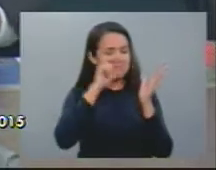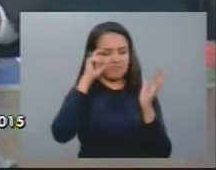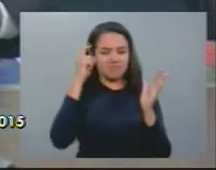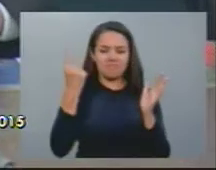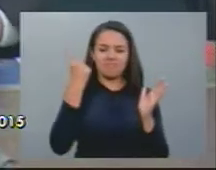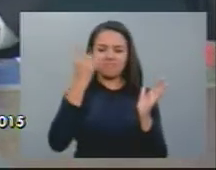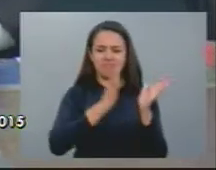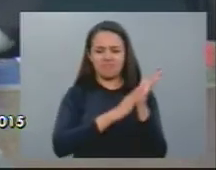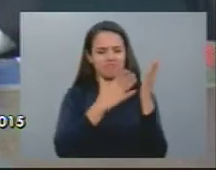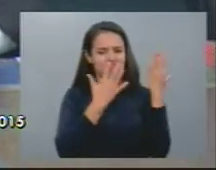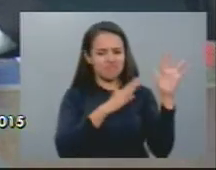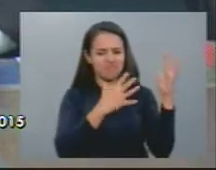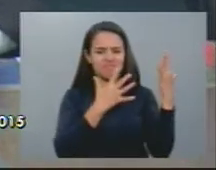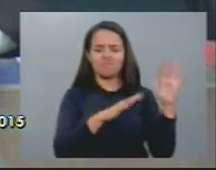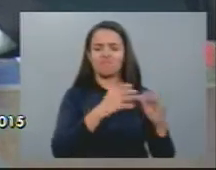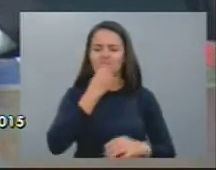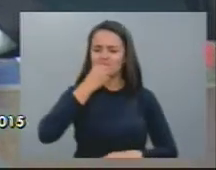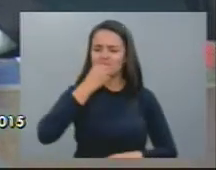dizer que,